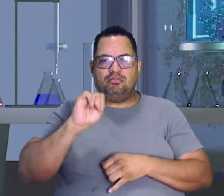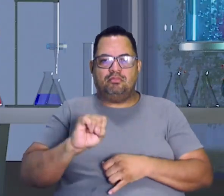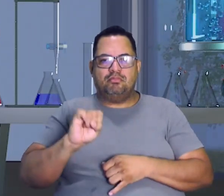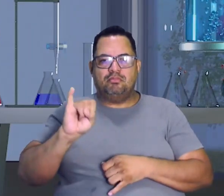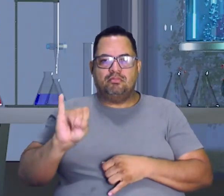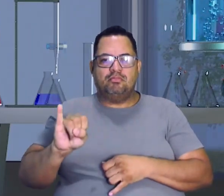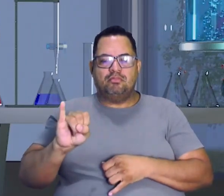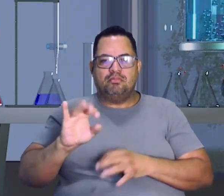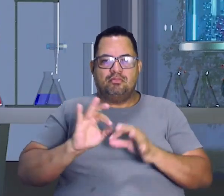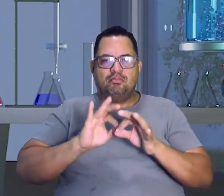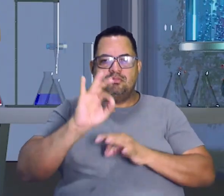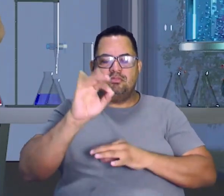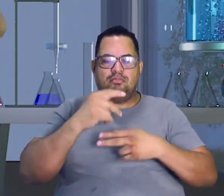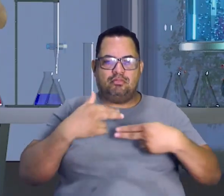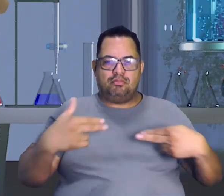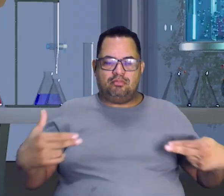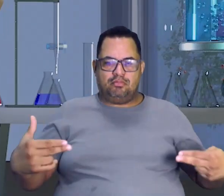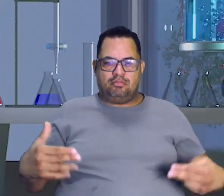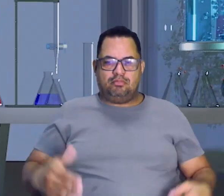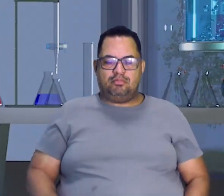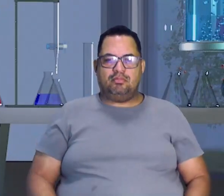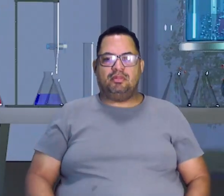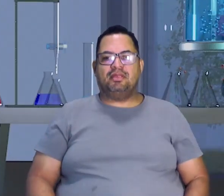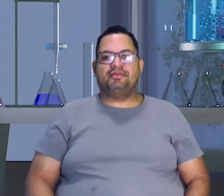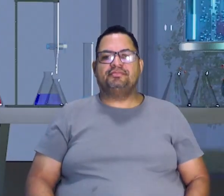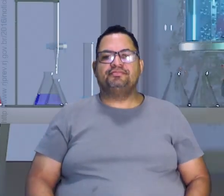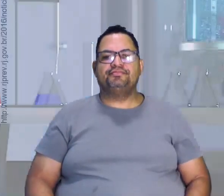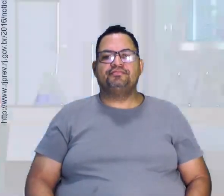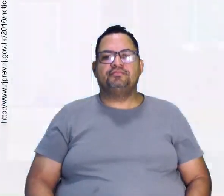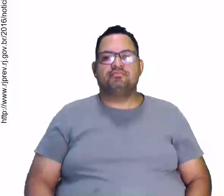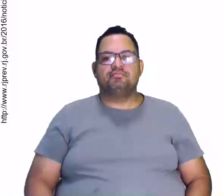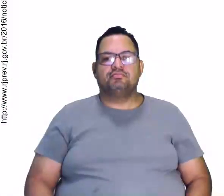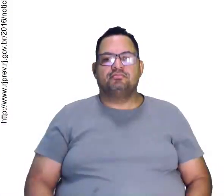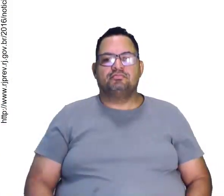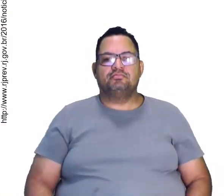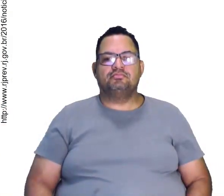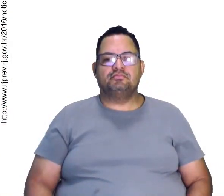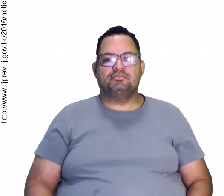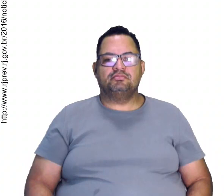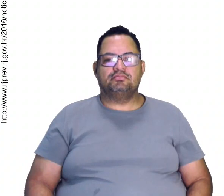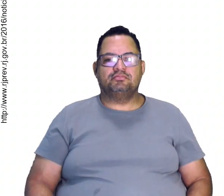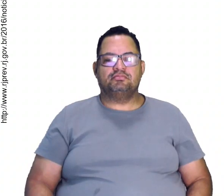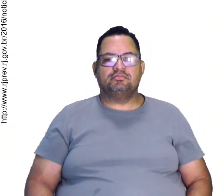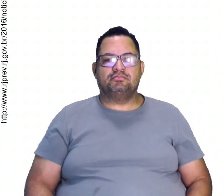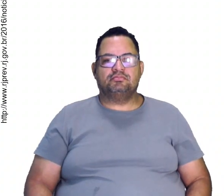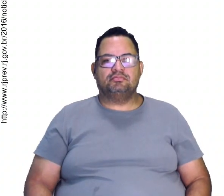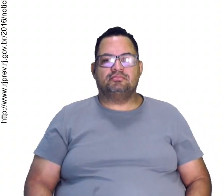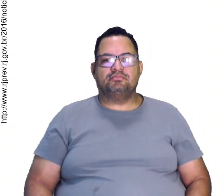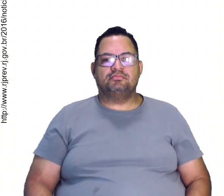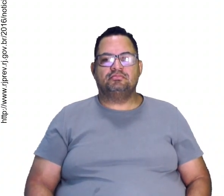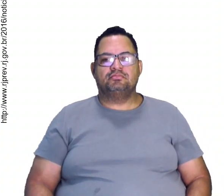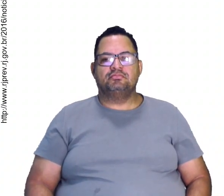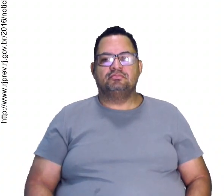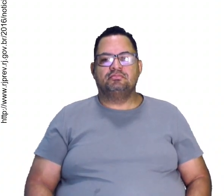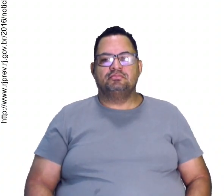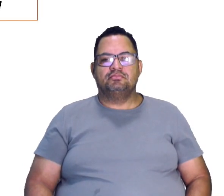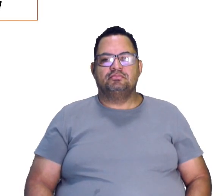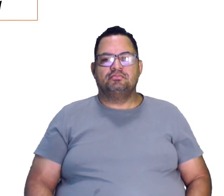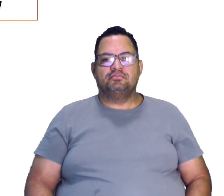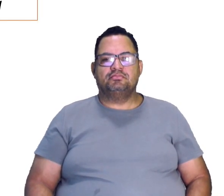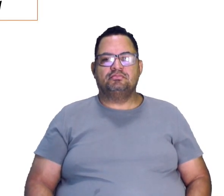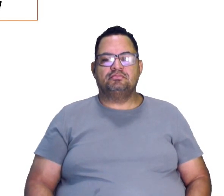internacionais de medida. Vamos lá na tela mais uma vez? Olha só. Agora sim.